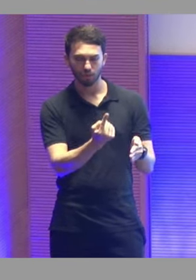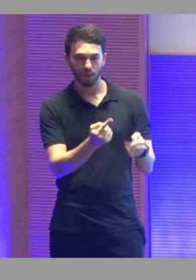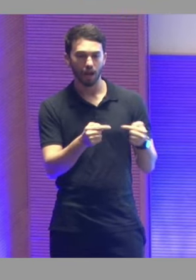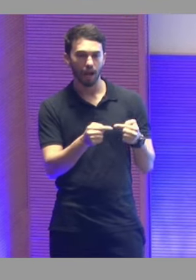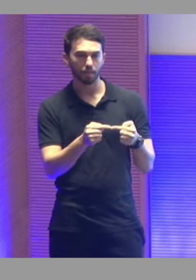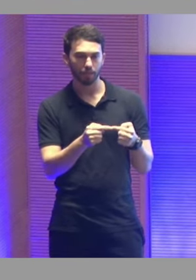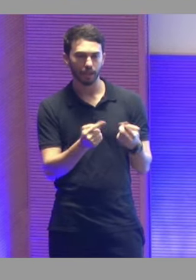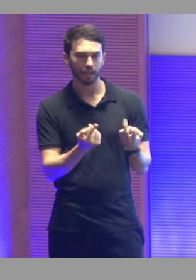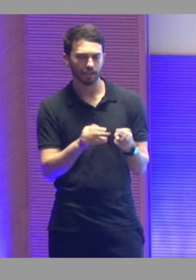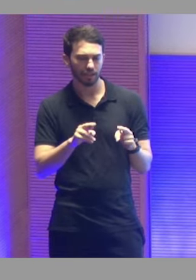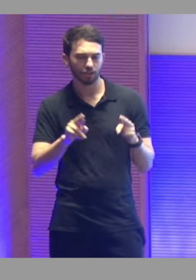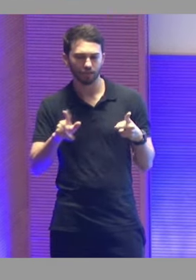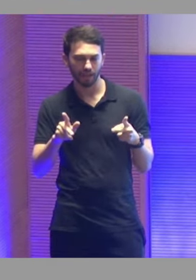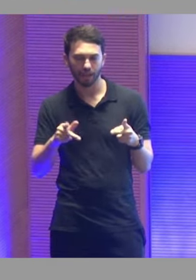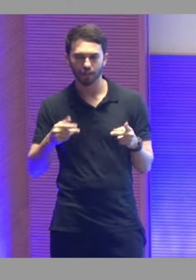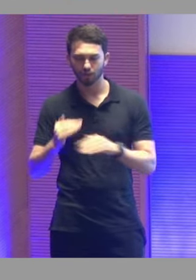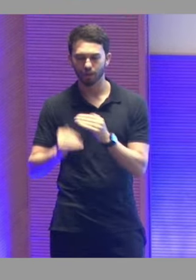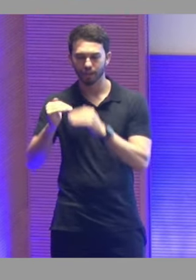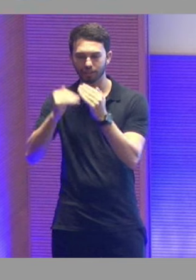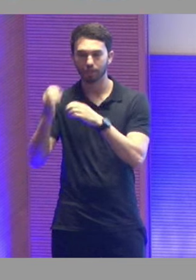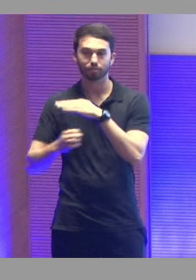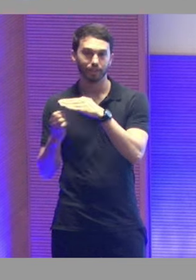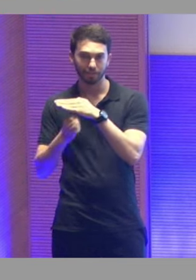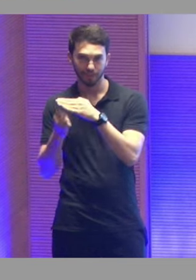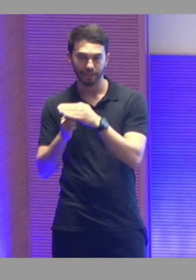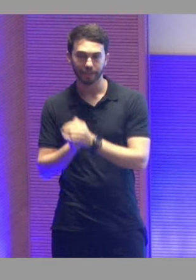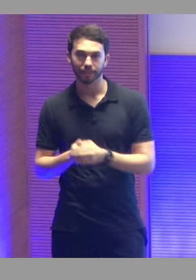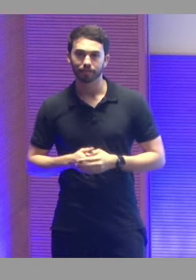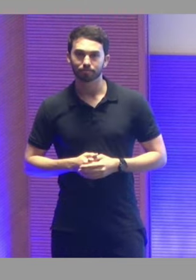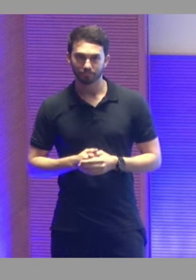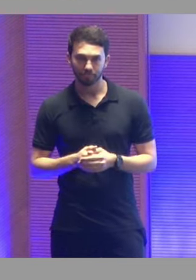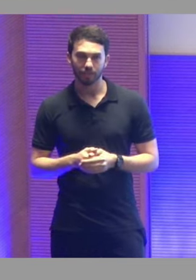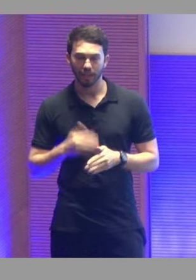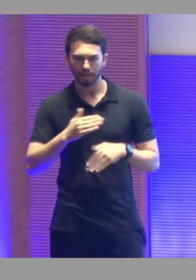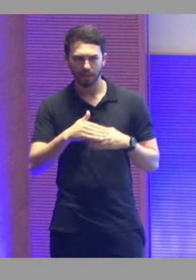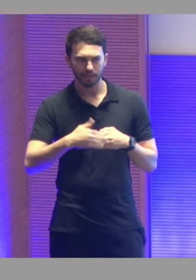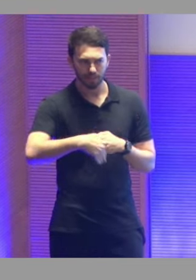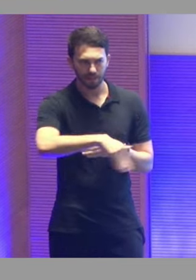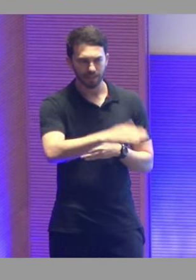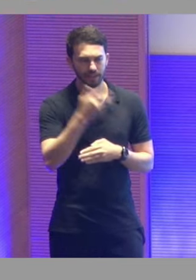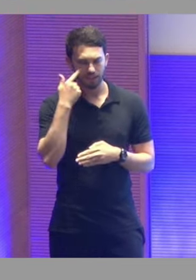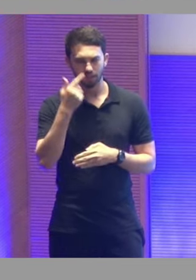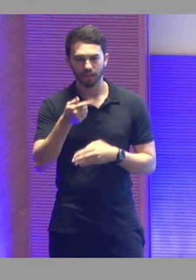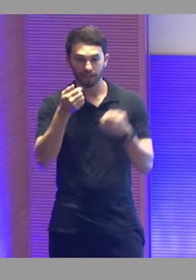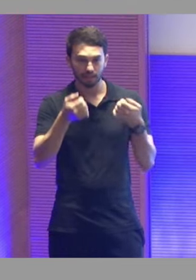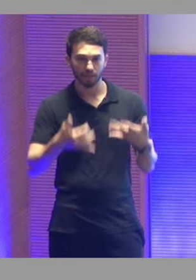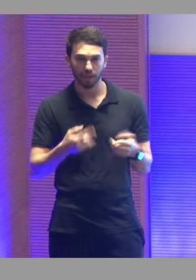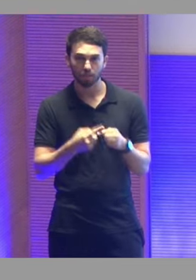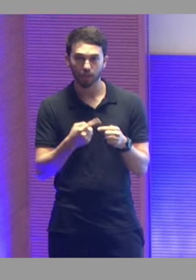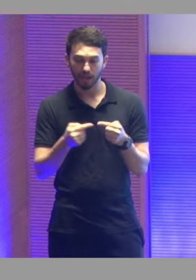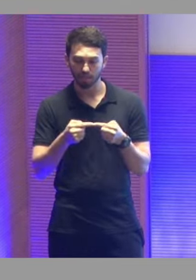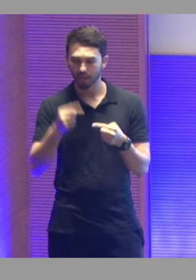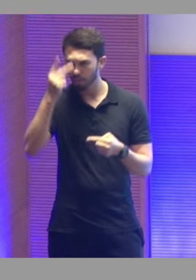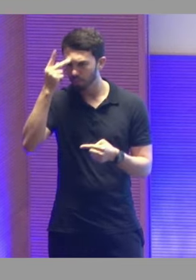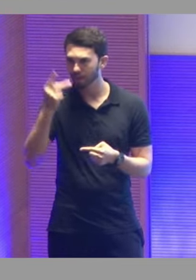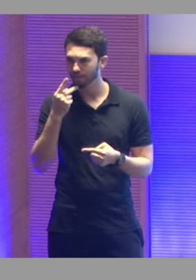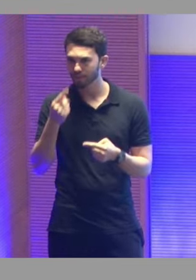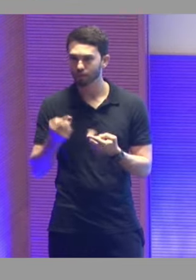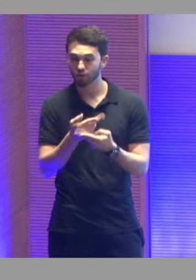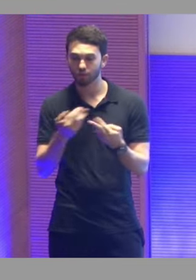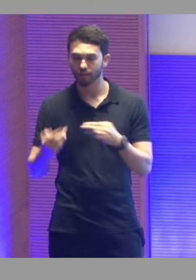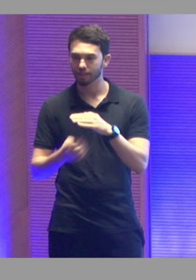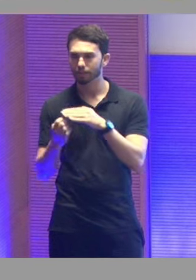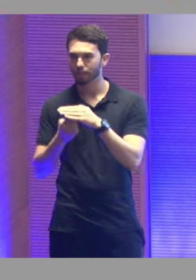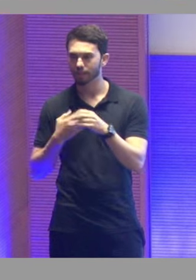ao aumento no número de organizações membro isso a gente já vai vai ver mais paraa frente que tá muito relacionado ao novo perfil de organizações que entram no